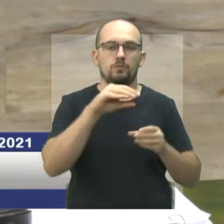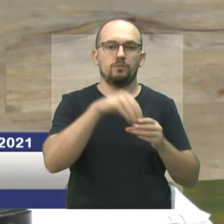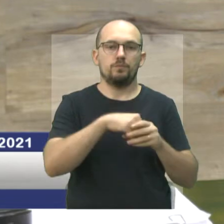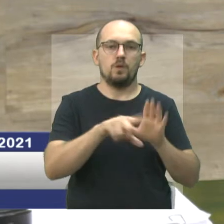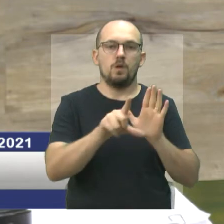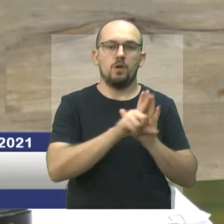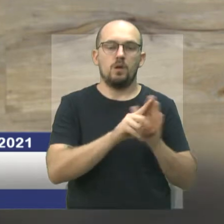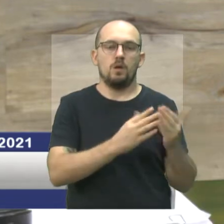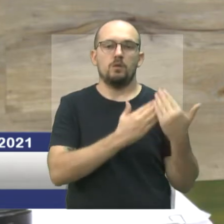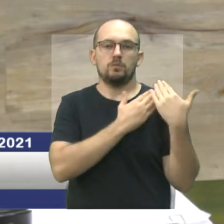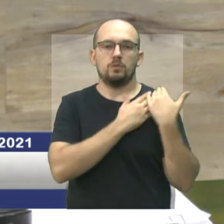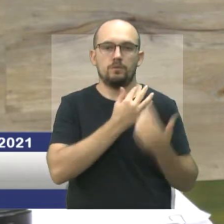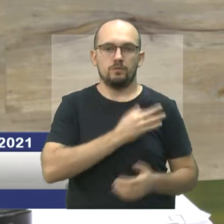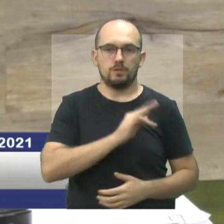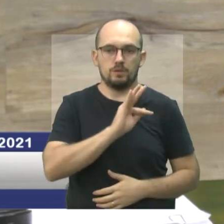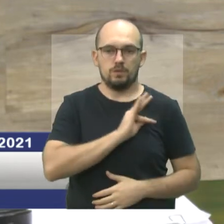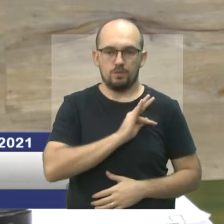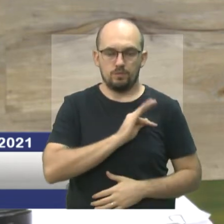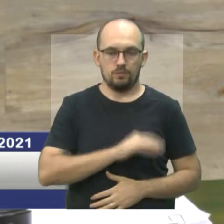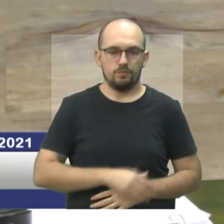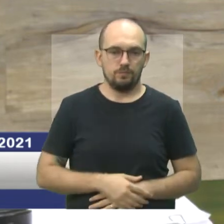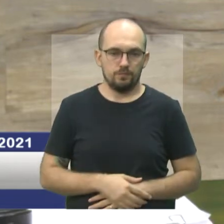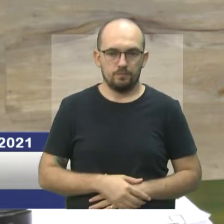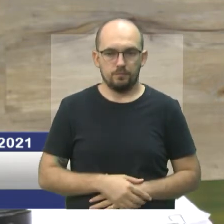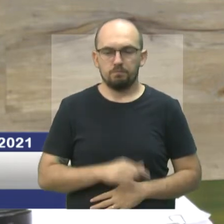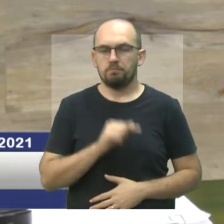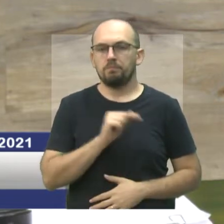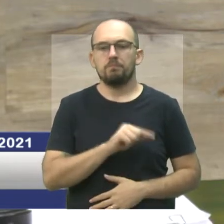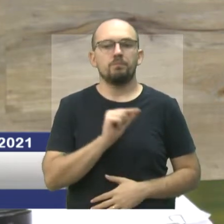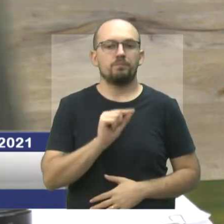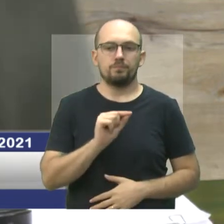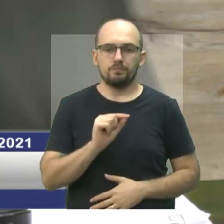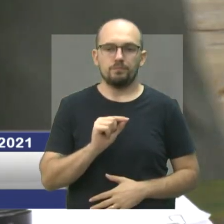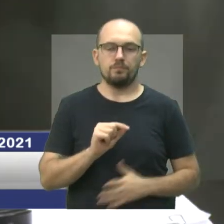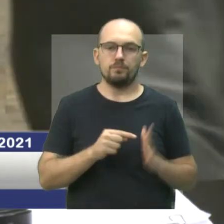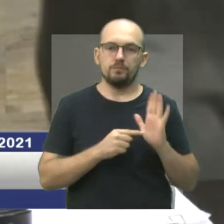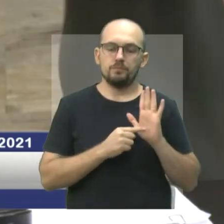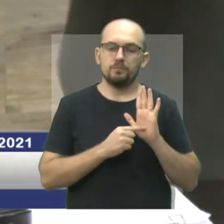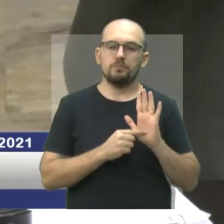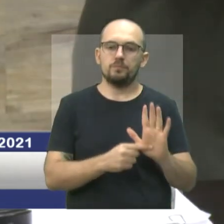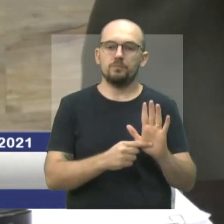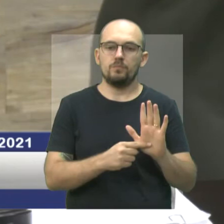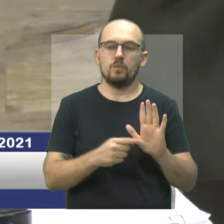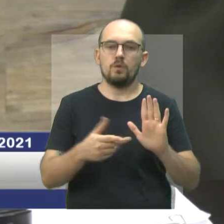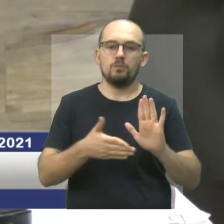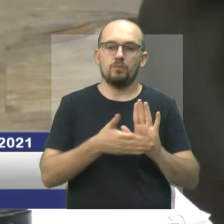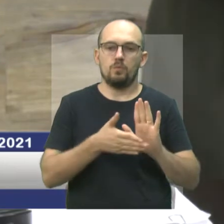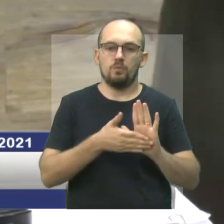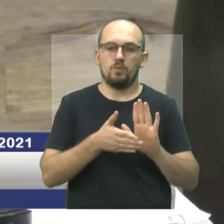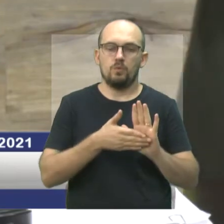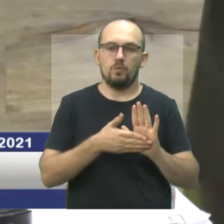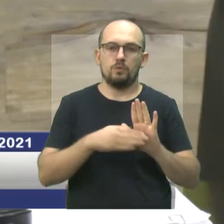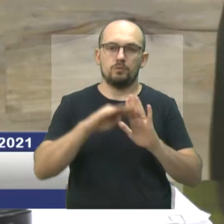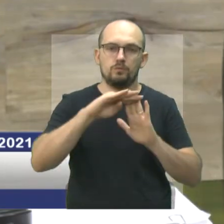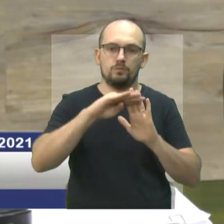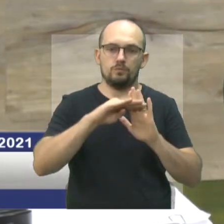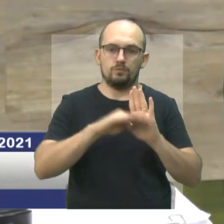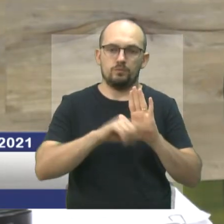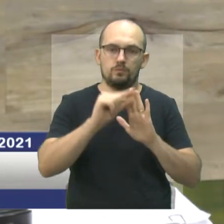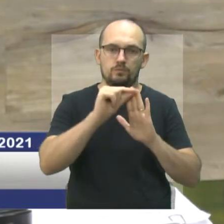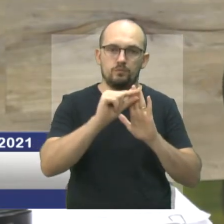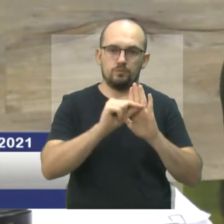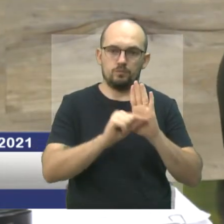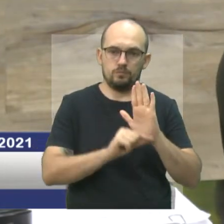Responsabilidade Fiscal, que vem apresentar para vocês, então, a proposta da Lei de Diretrizes